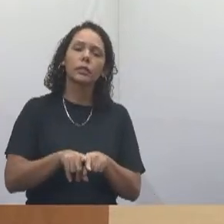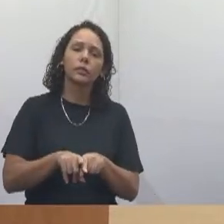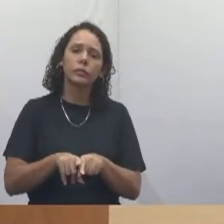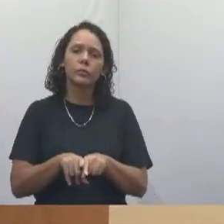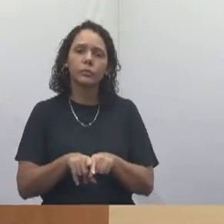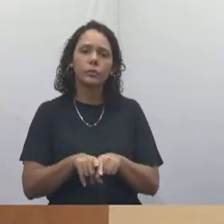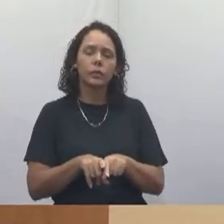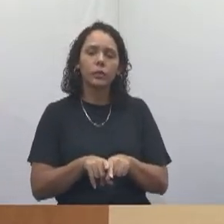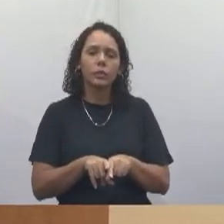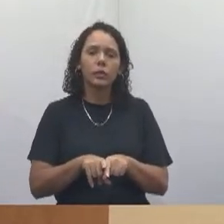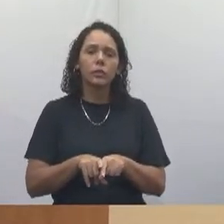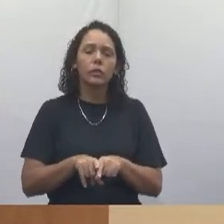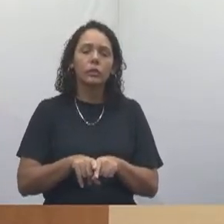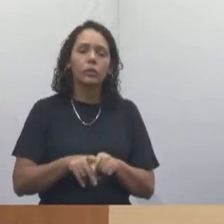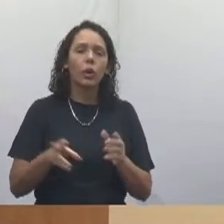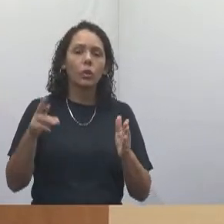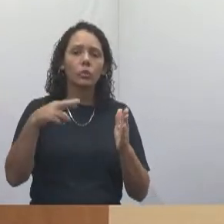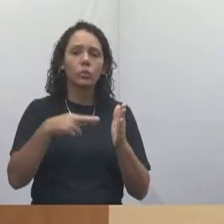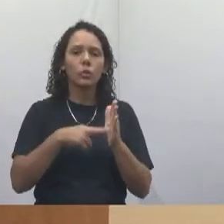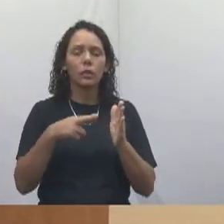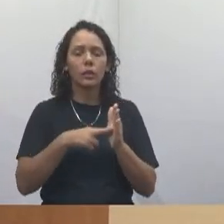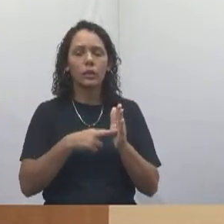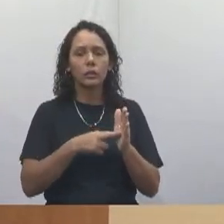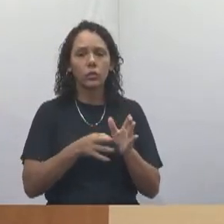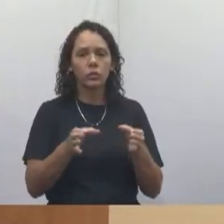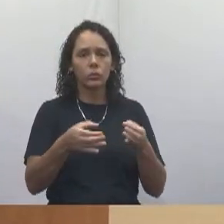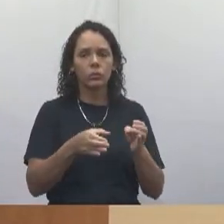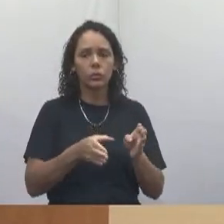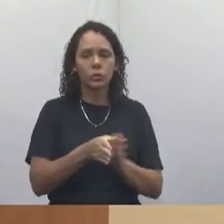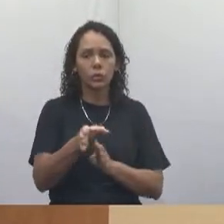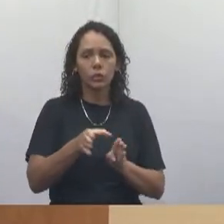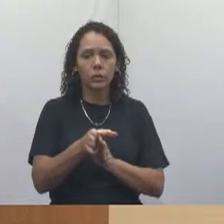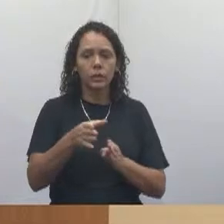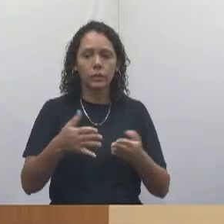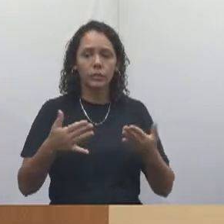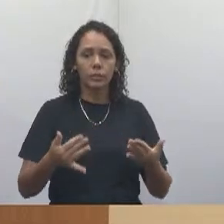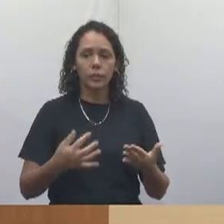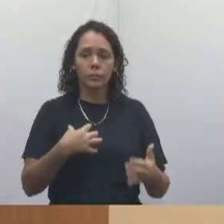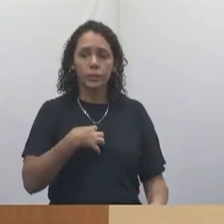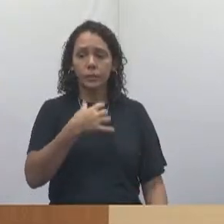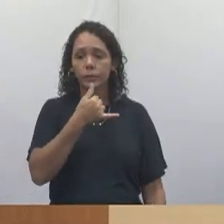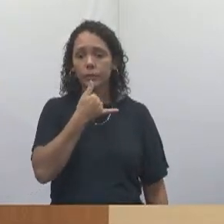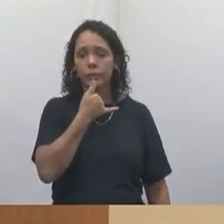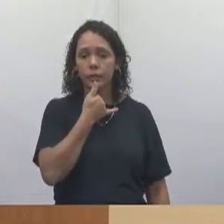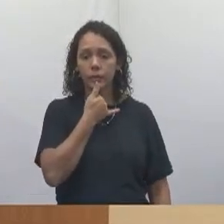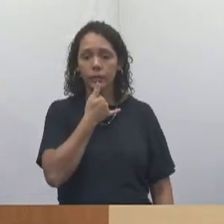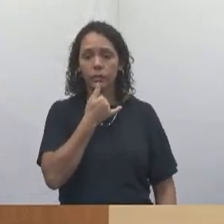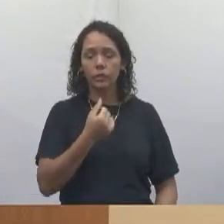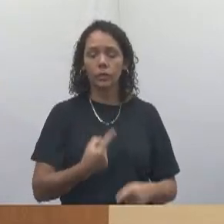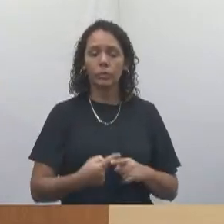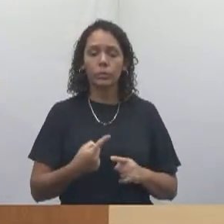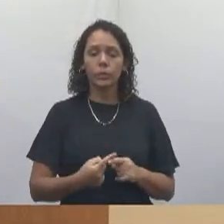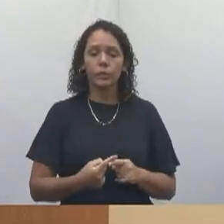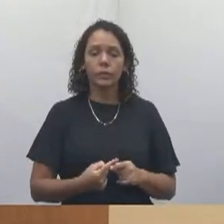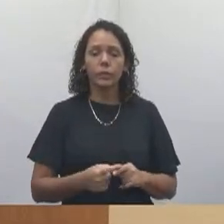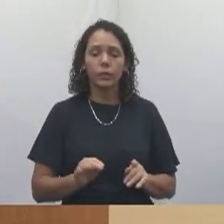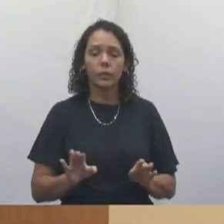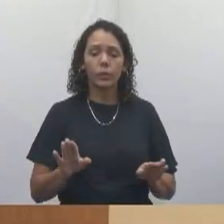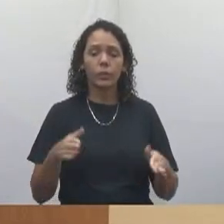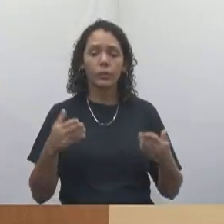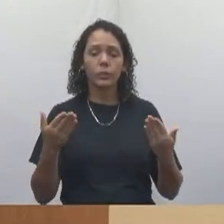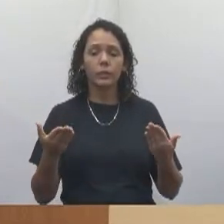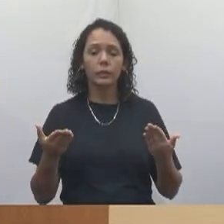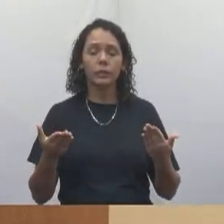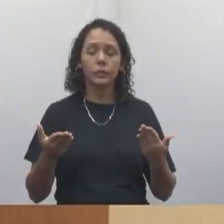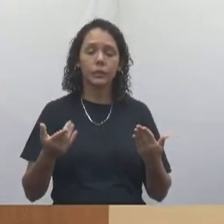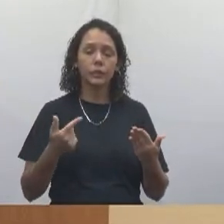ao relatório do conselheiro. E lamento, porque assim, quando